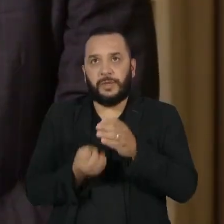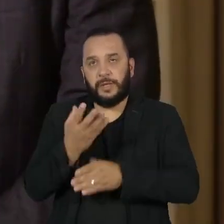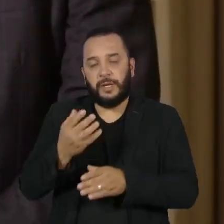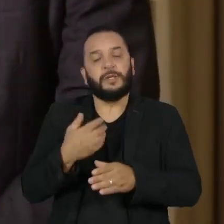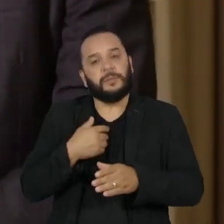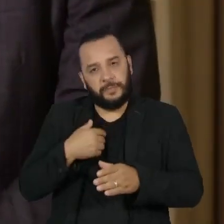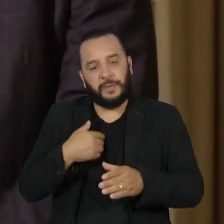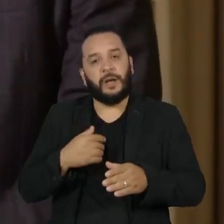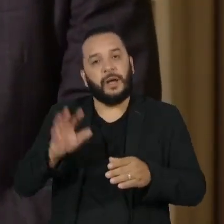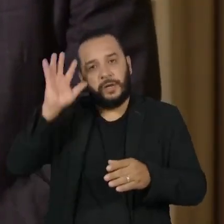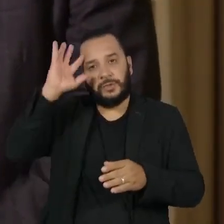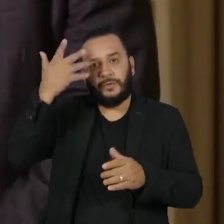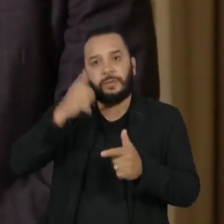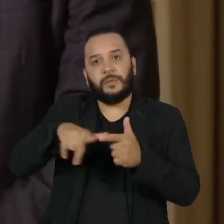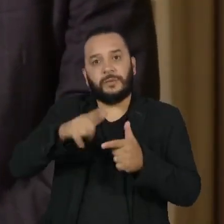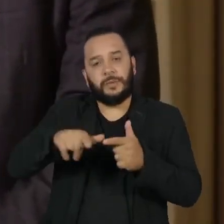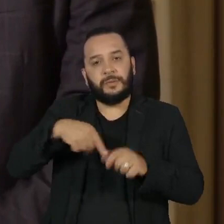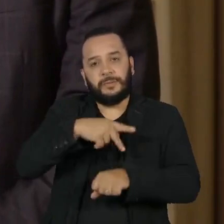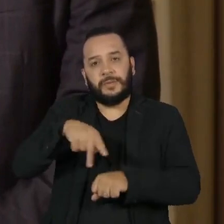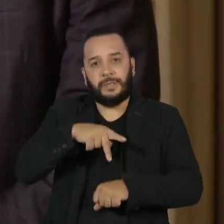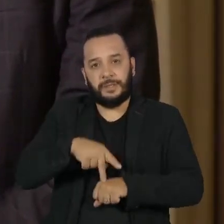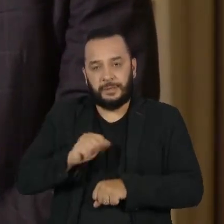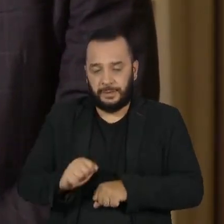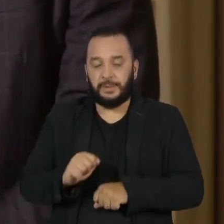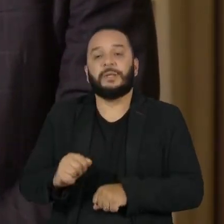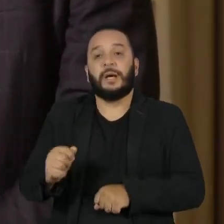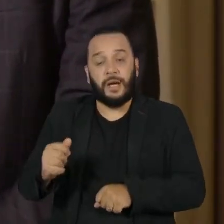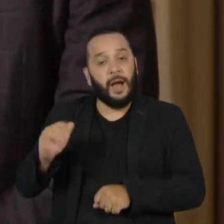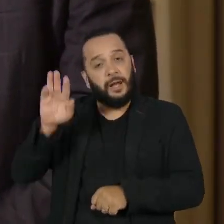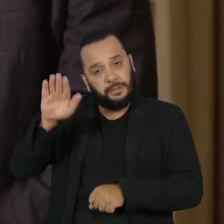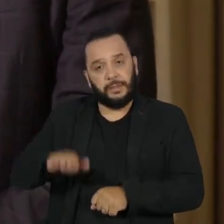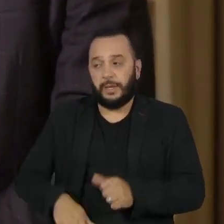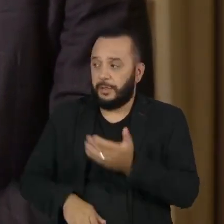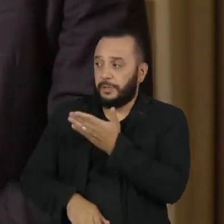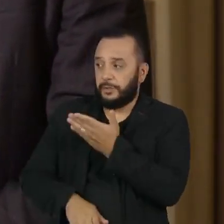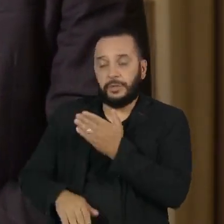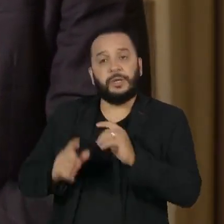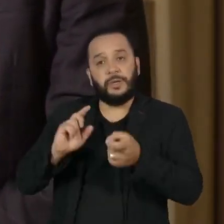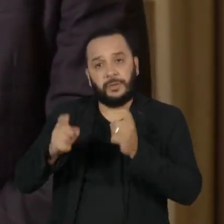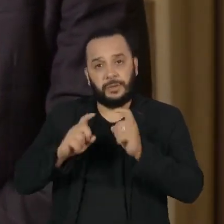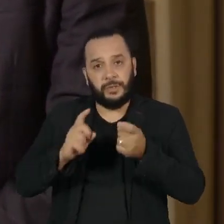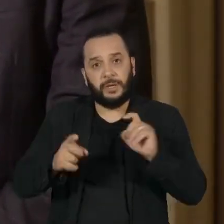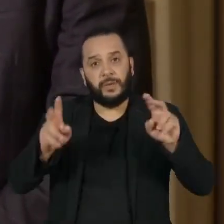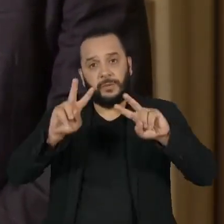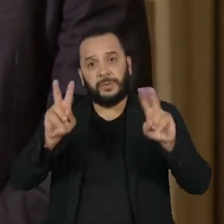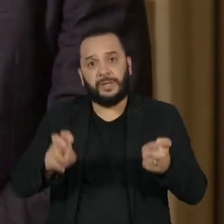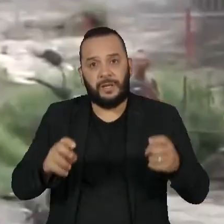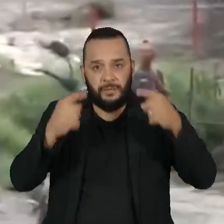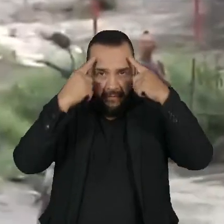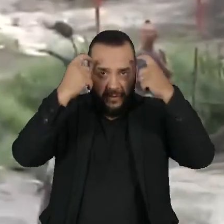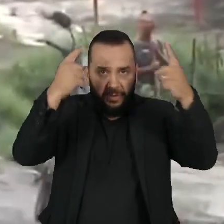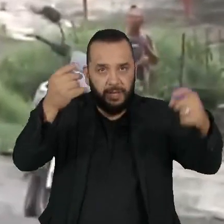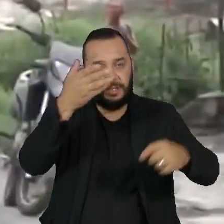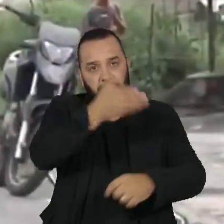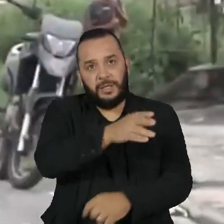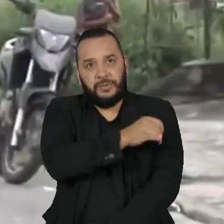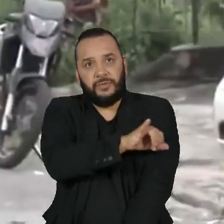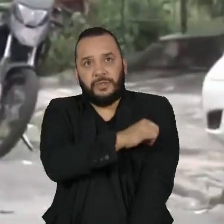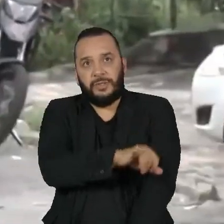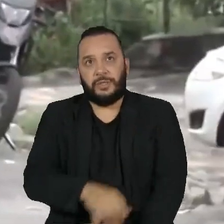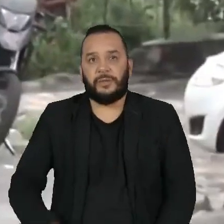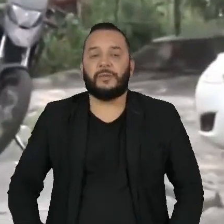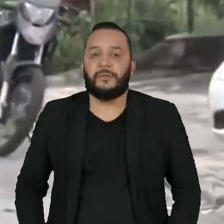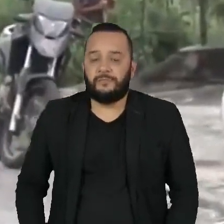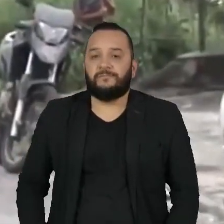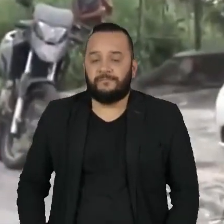tarde Cláudio Castro tem reuniões com diversos ministros para tratar da questão da segurança pública no Rio de Janeiro no primeiro momento